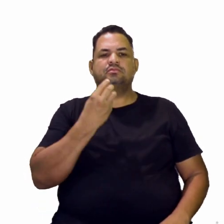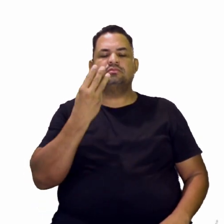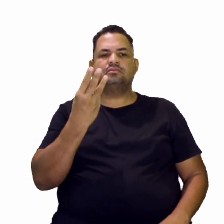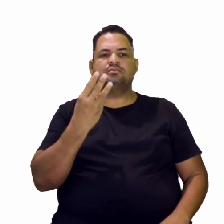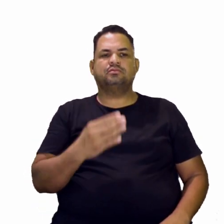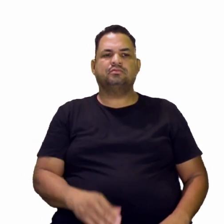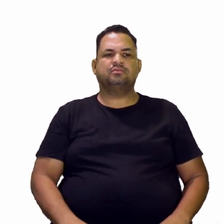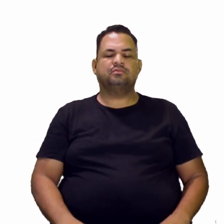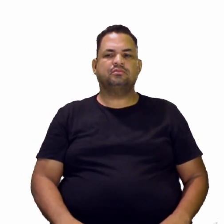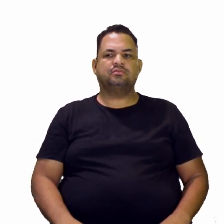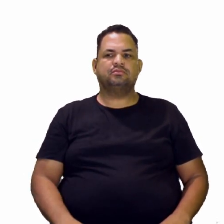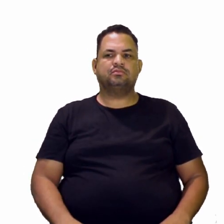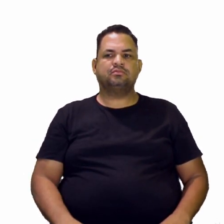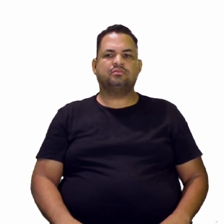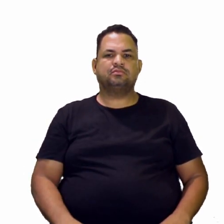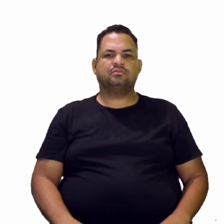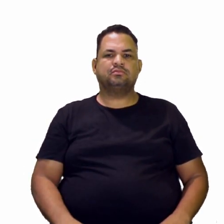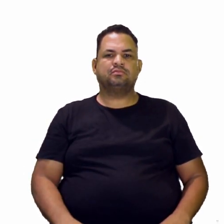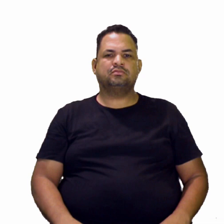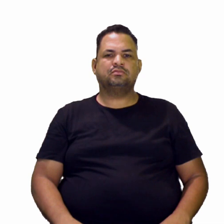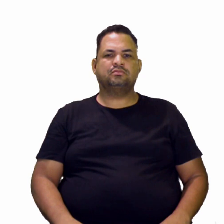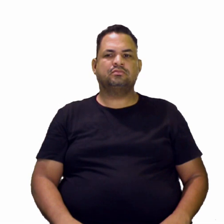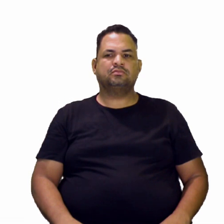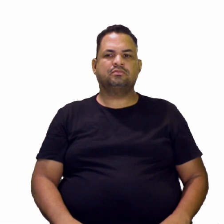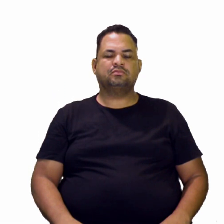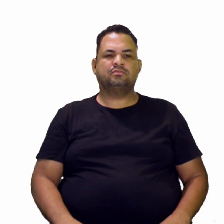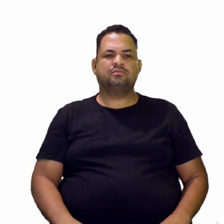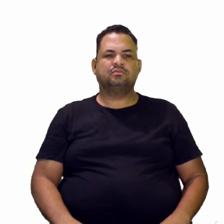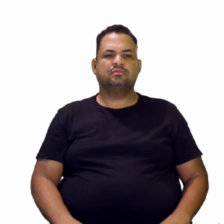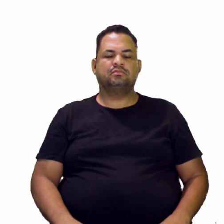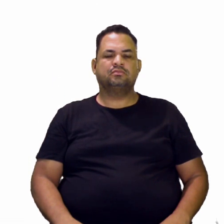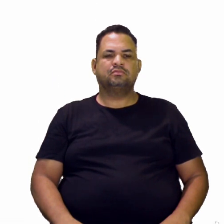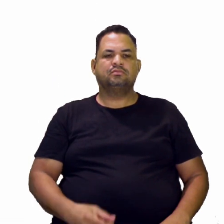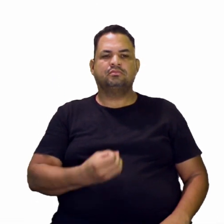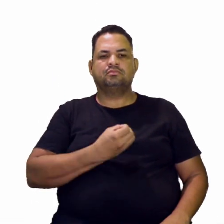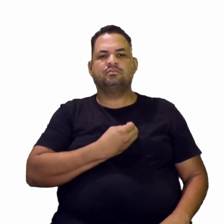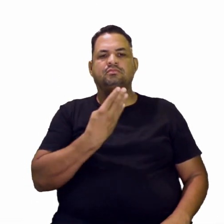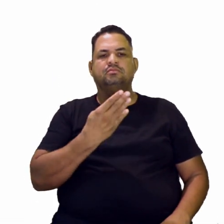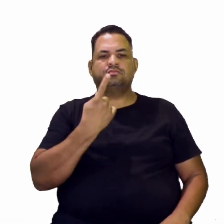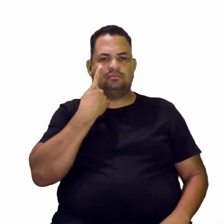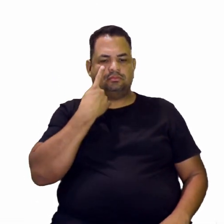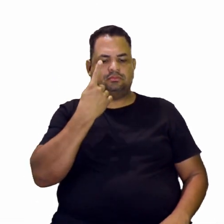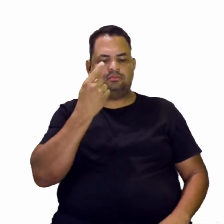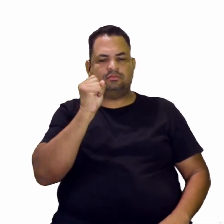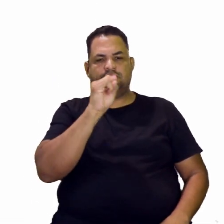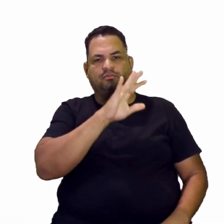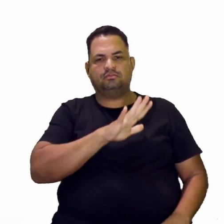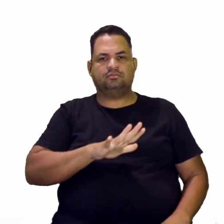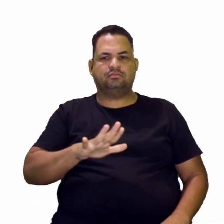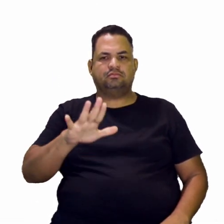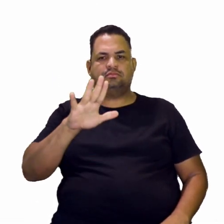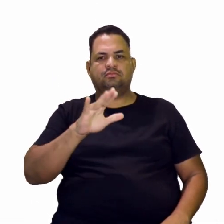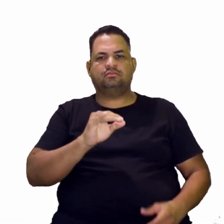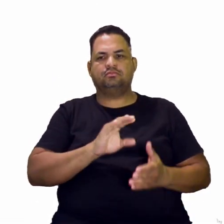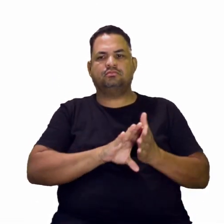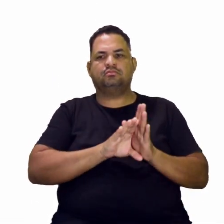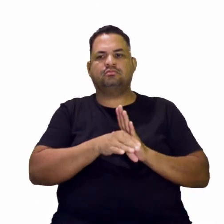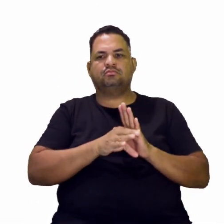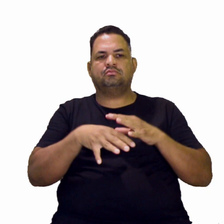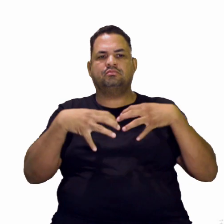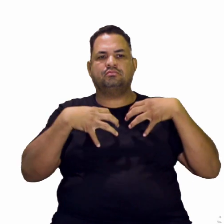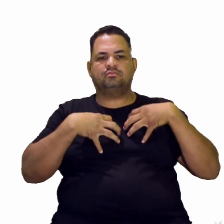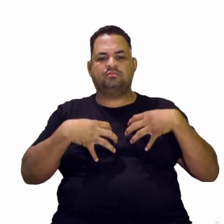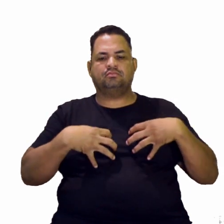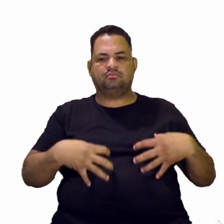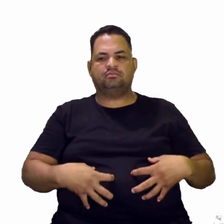e enterrada. Questão 4. Observe a figura abaixo e dê a definição de órgão